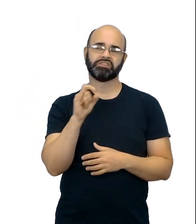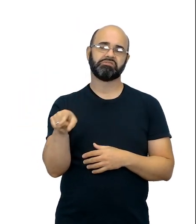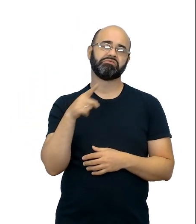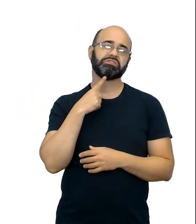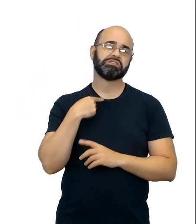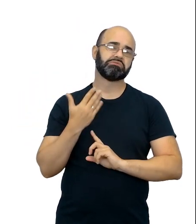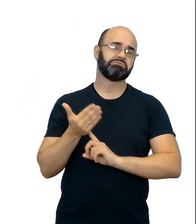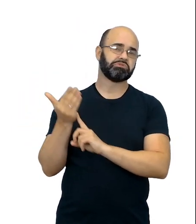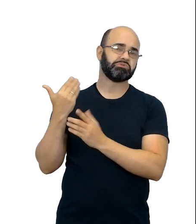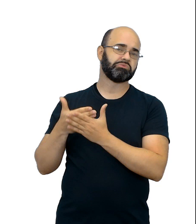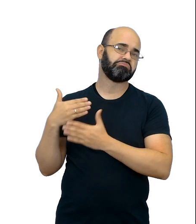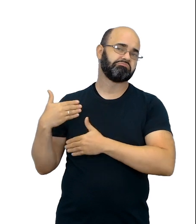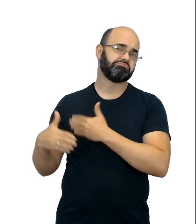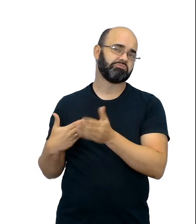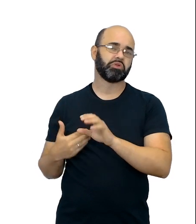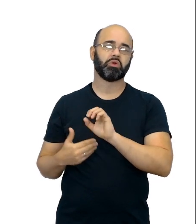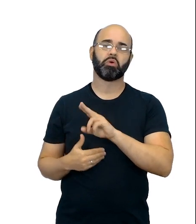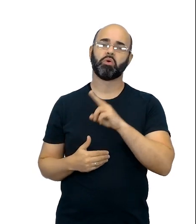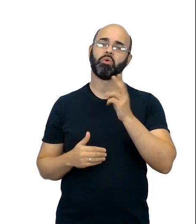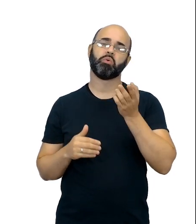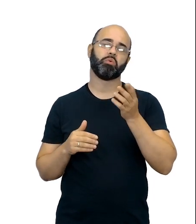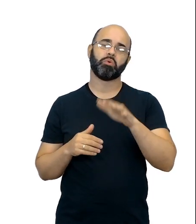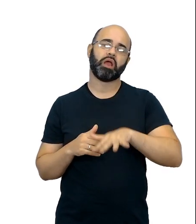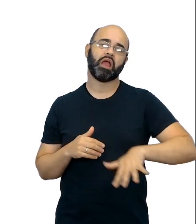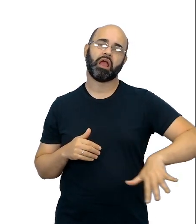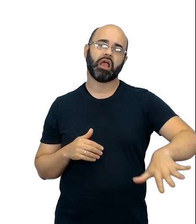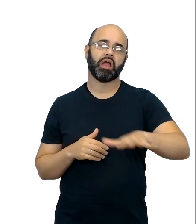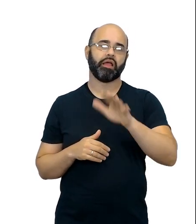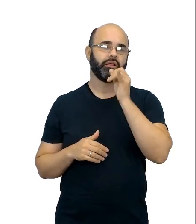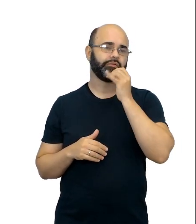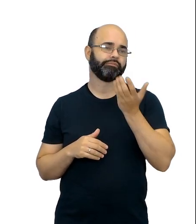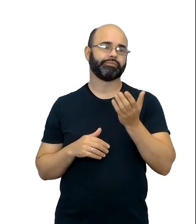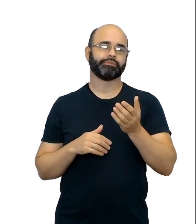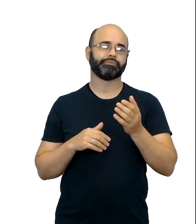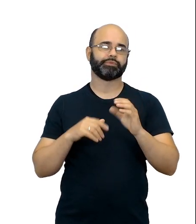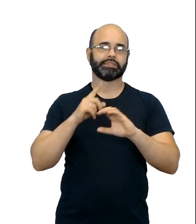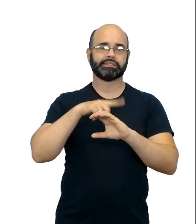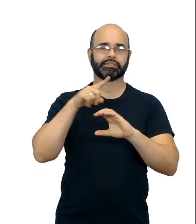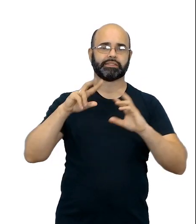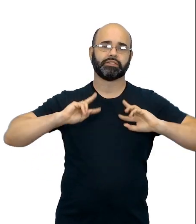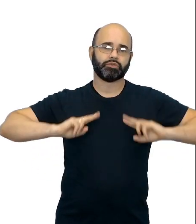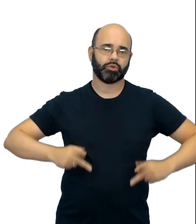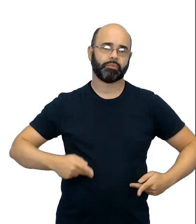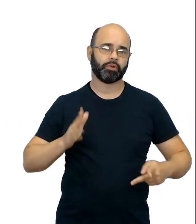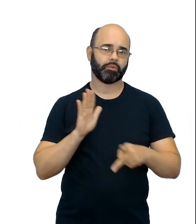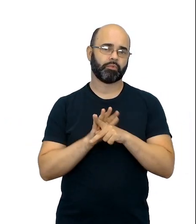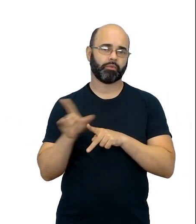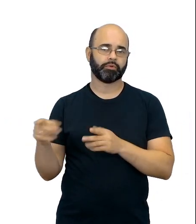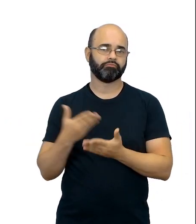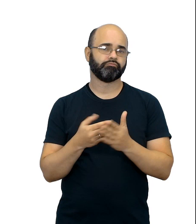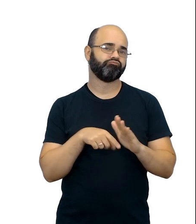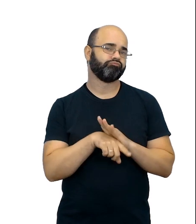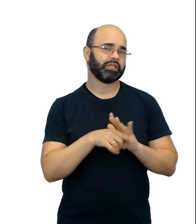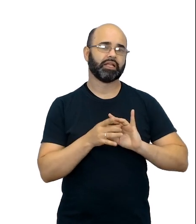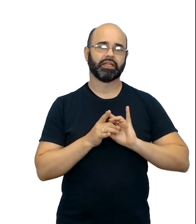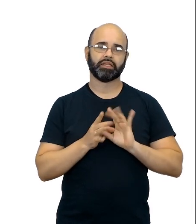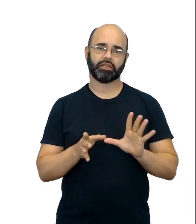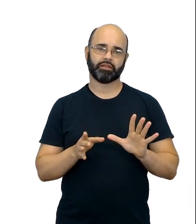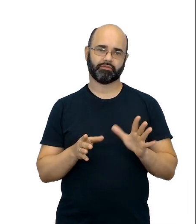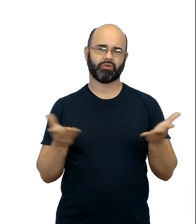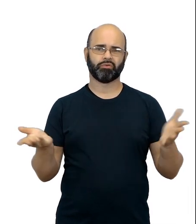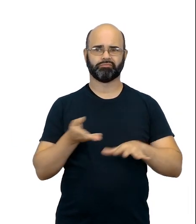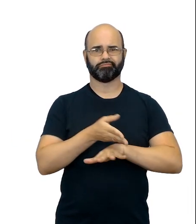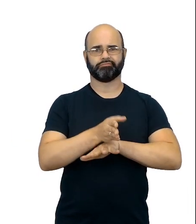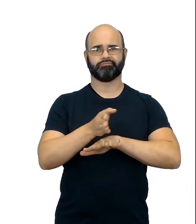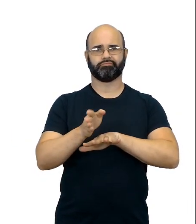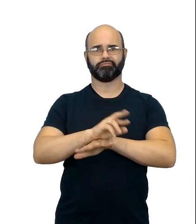se são mesmo algumas áreas específicas da área de ciências humanas, e aí vai por aí afora, né, os estudos estão aí. Então,